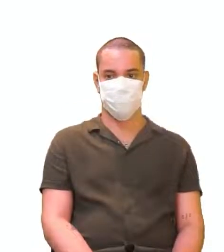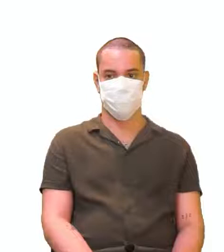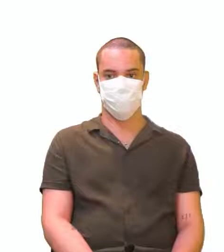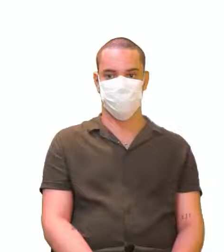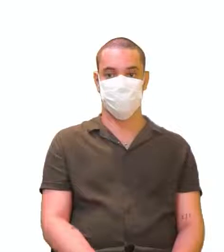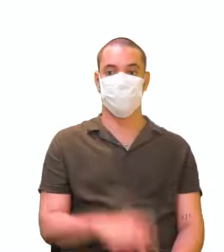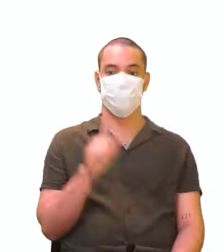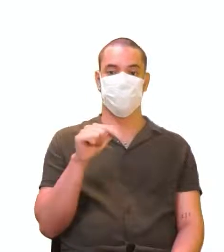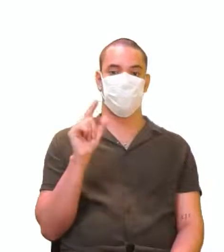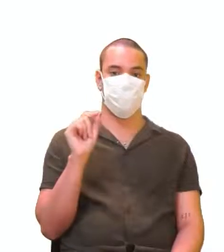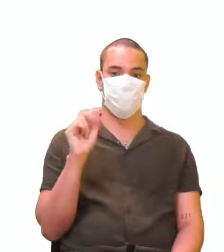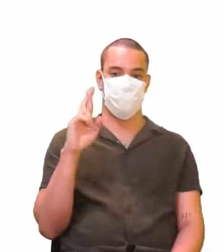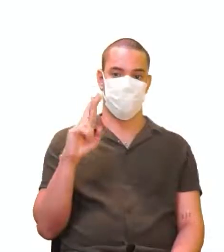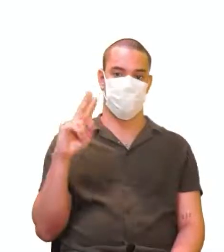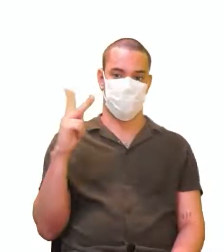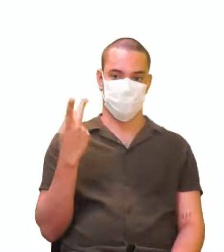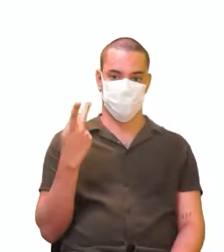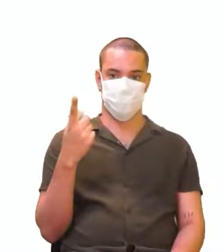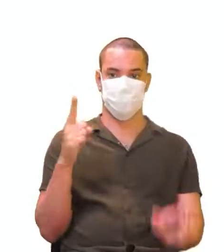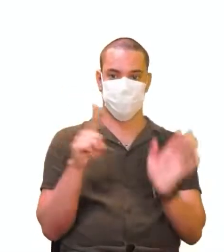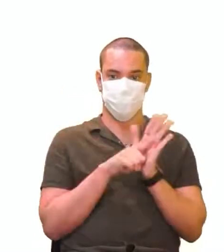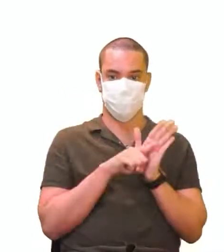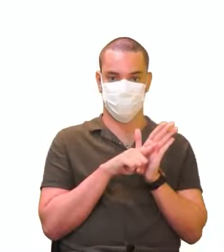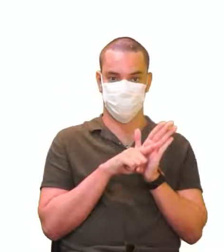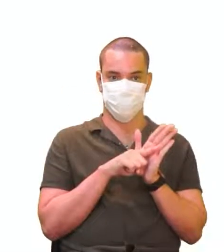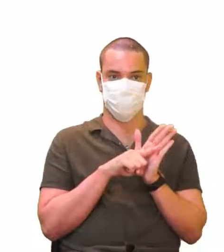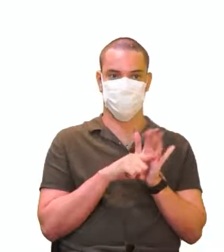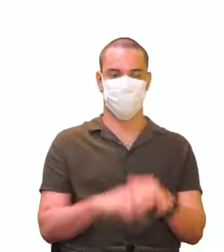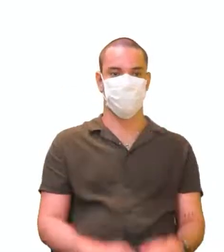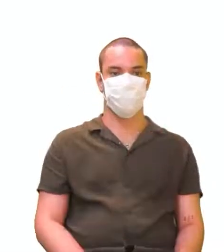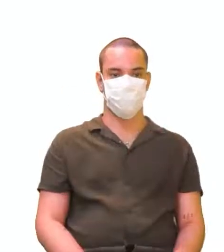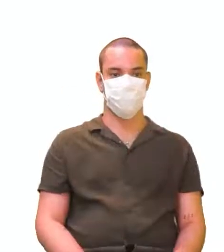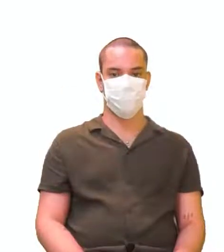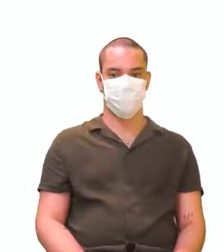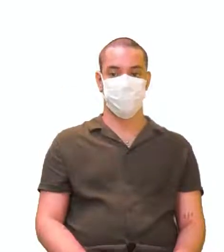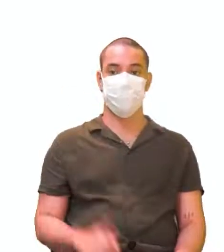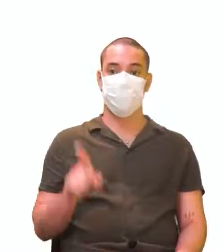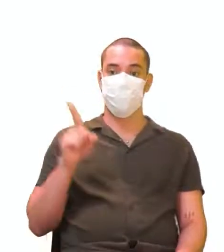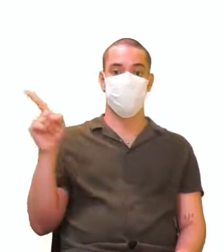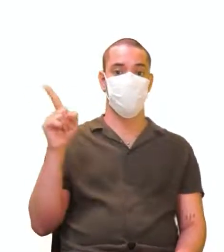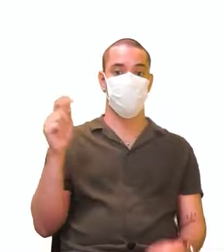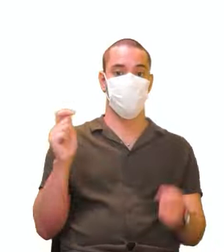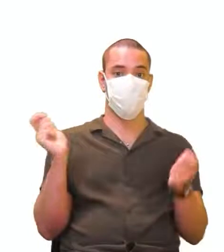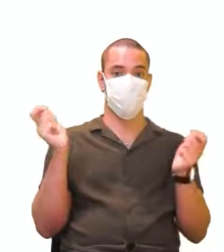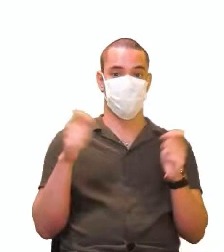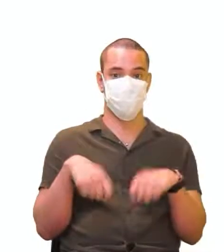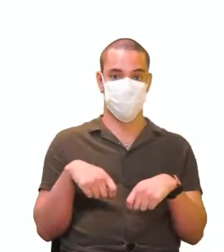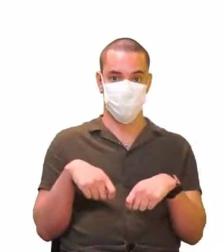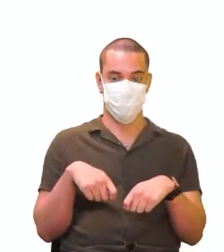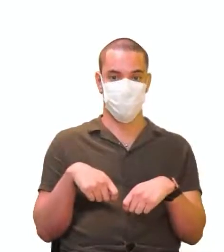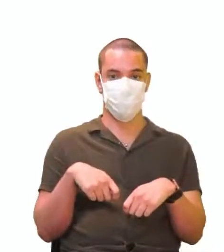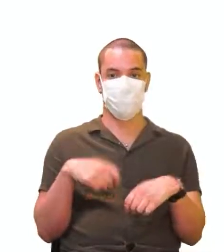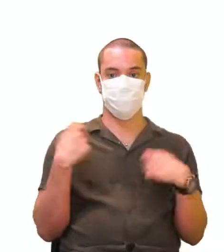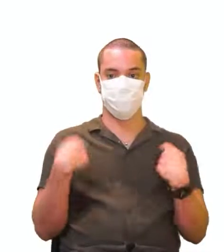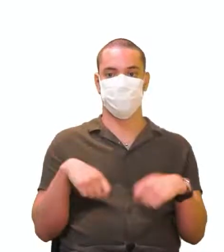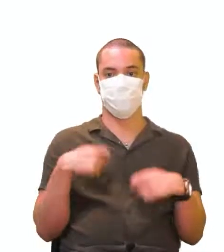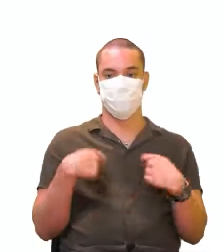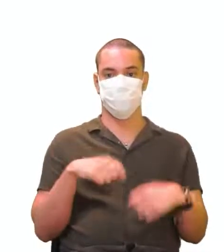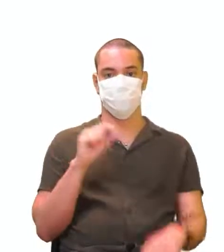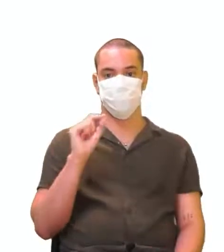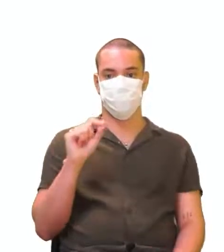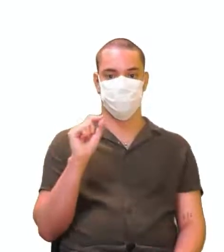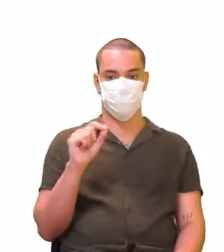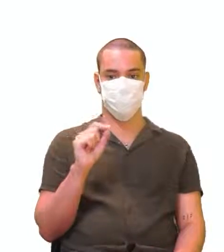mãe, que é RH negativo. Para esse filho ter essa possibilidade aqui, ele vai ter